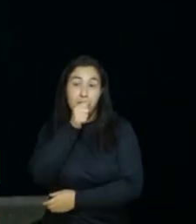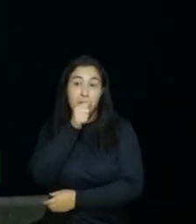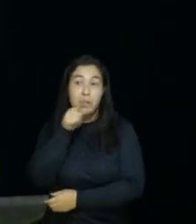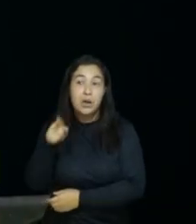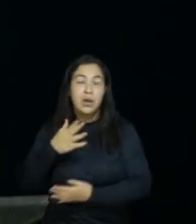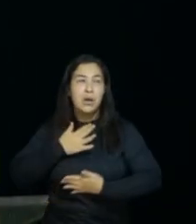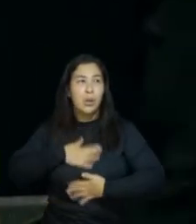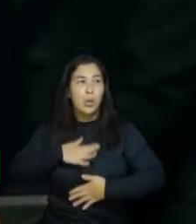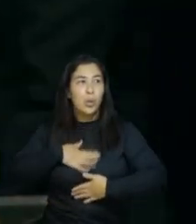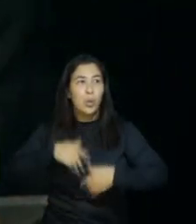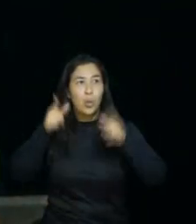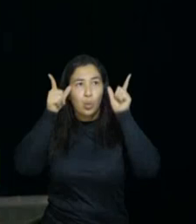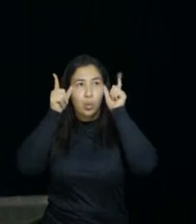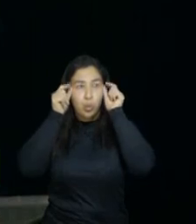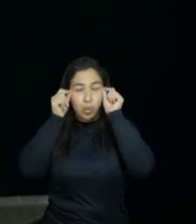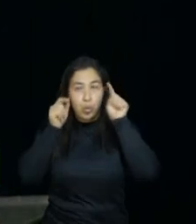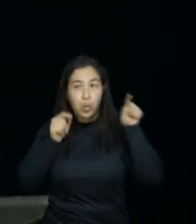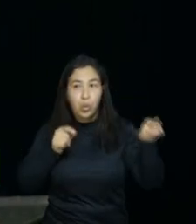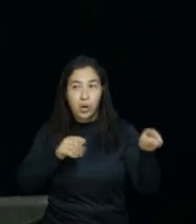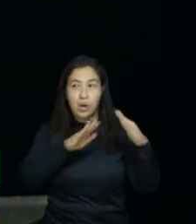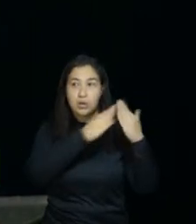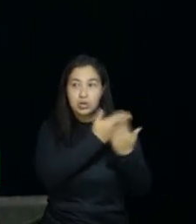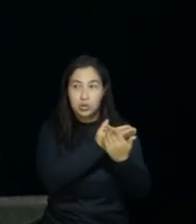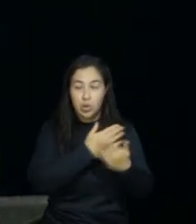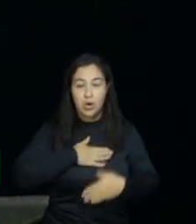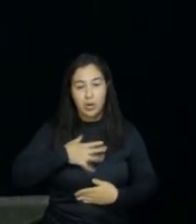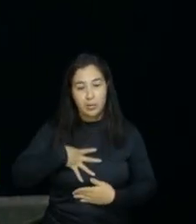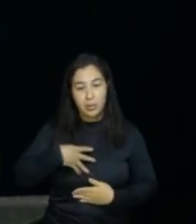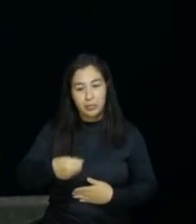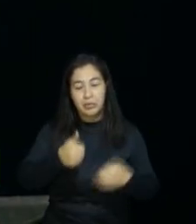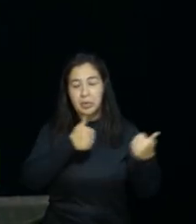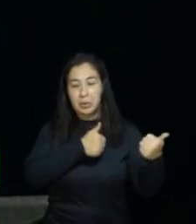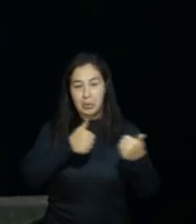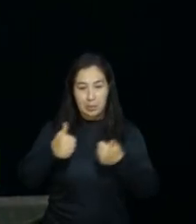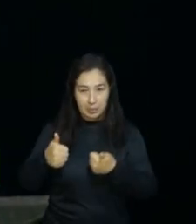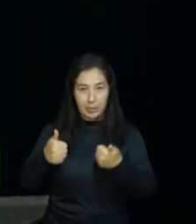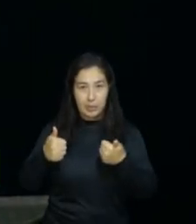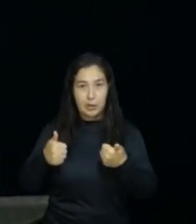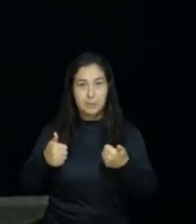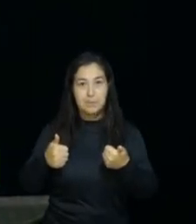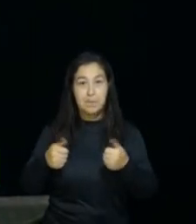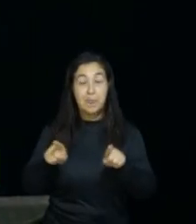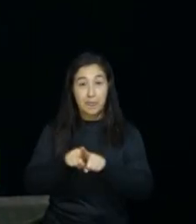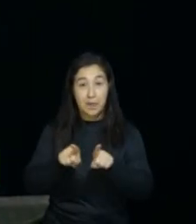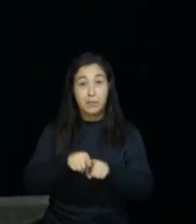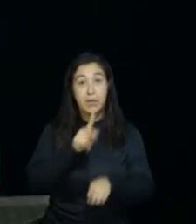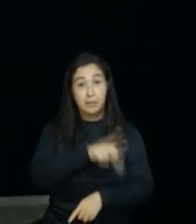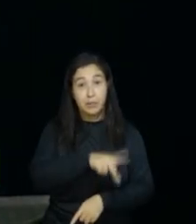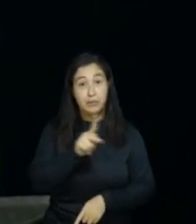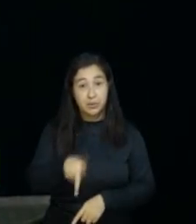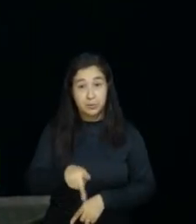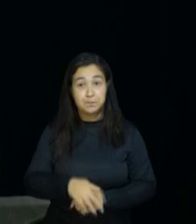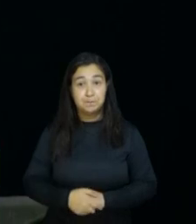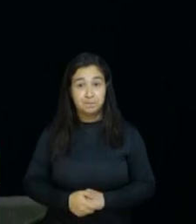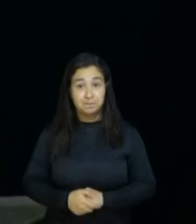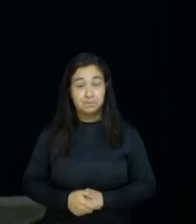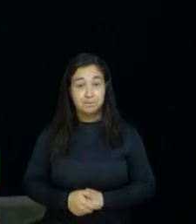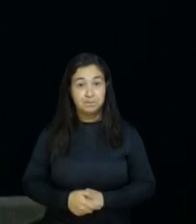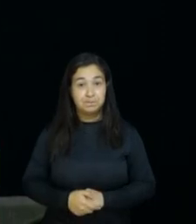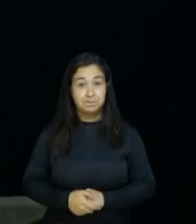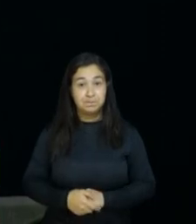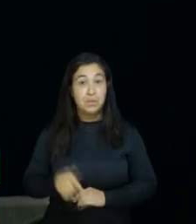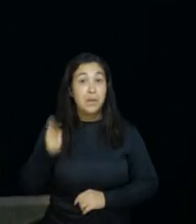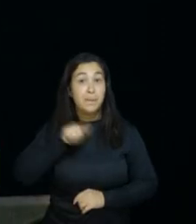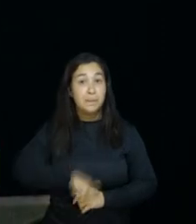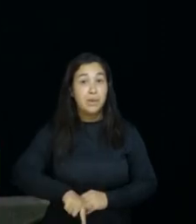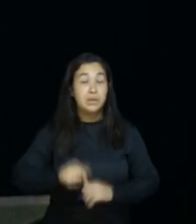que os professores também tenham condição de estar com tranquilidade nas unidades escolares. Nós temos aqui a importância da